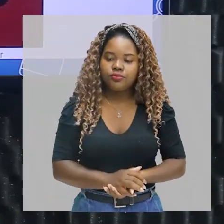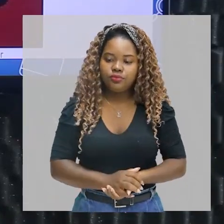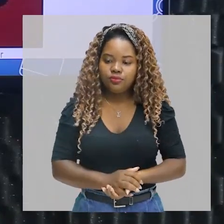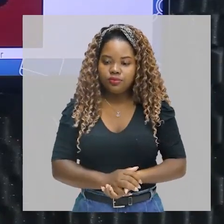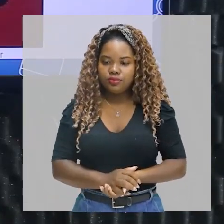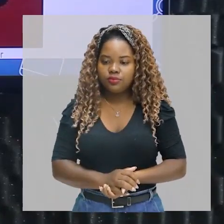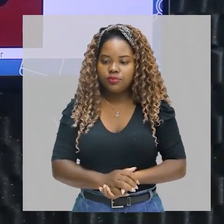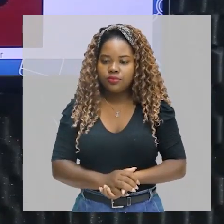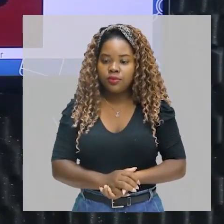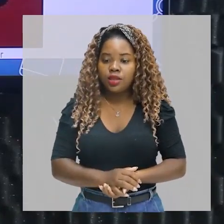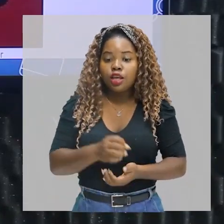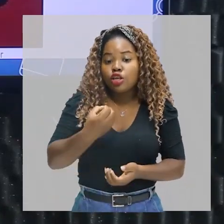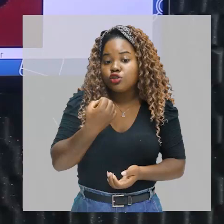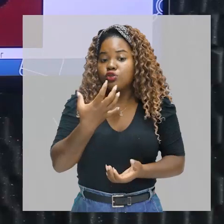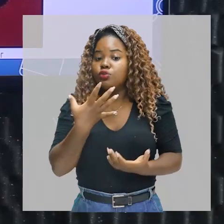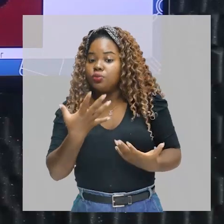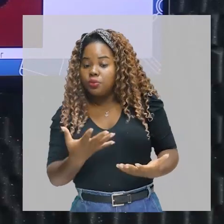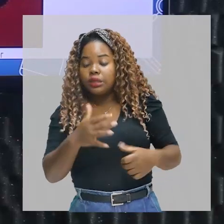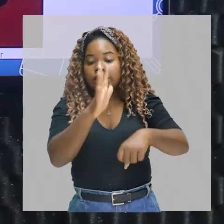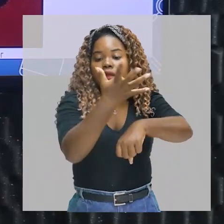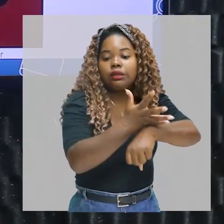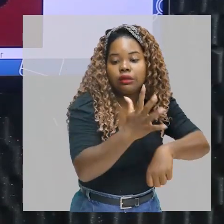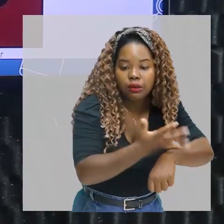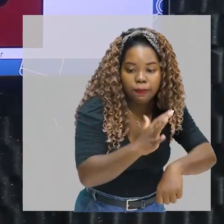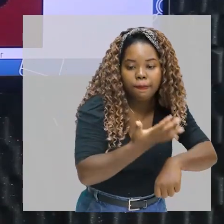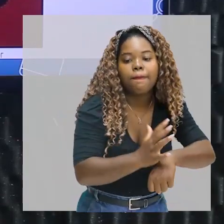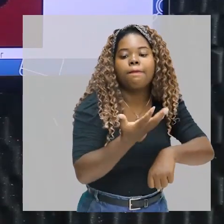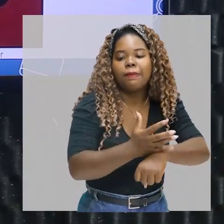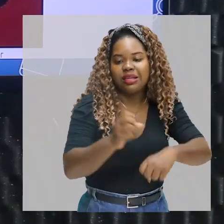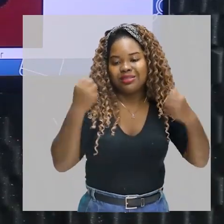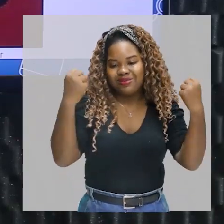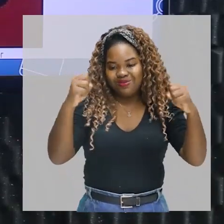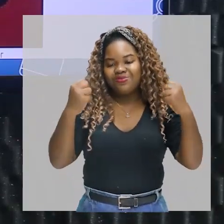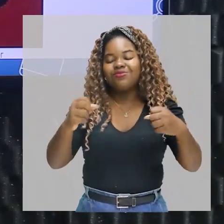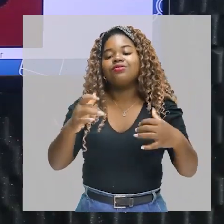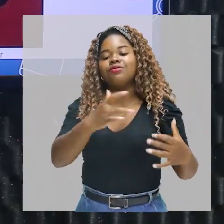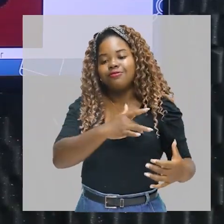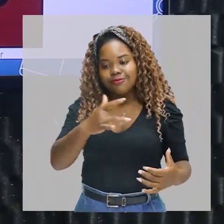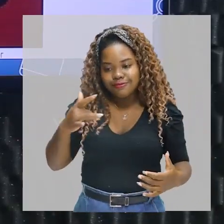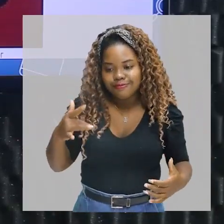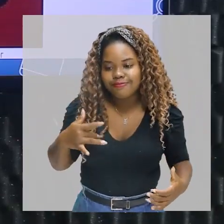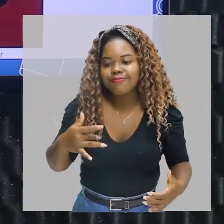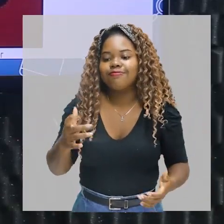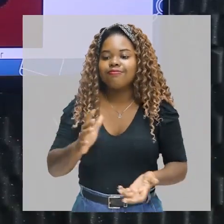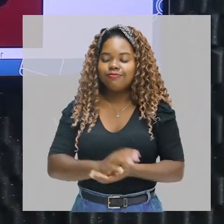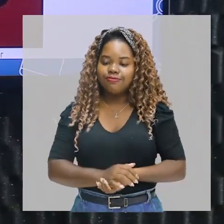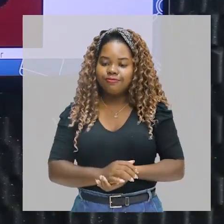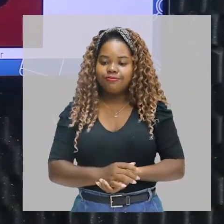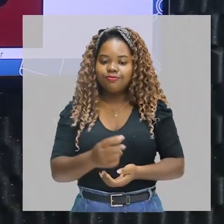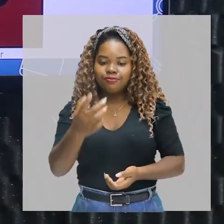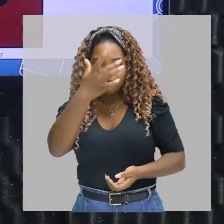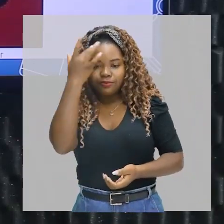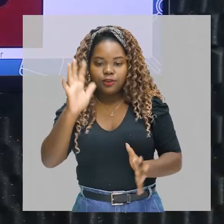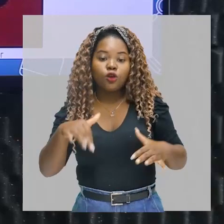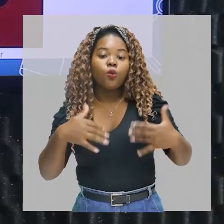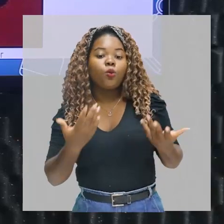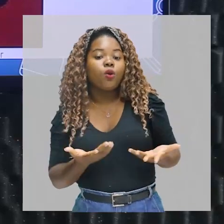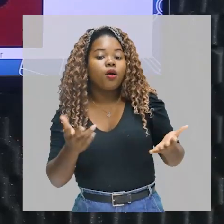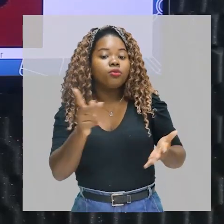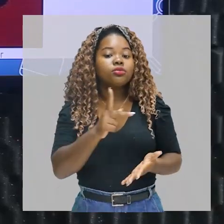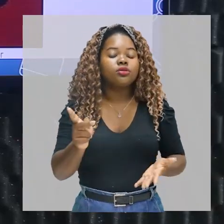morfofuncionais. São os benefícios que a prática de exercícios físicos vai trazer para a saúde do indivíduo. Como qual, professor?